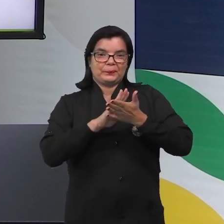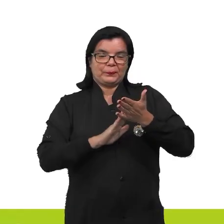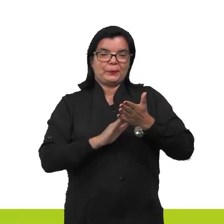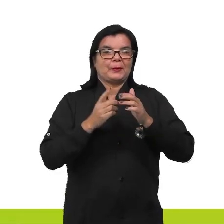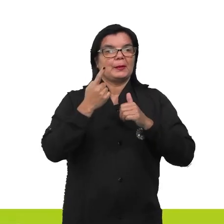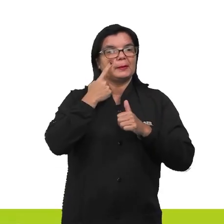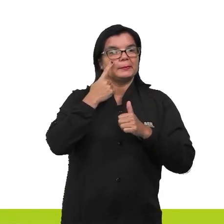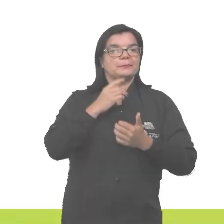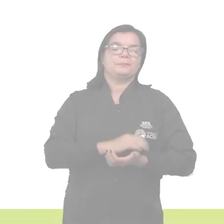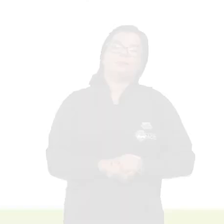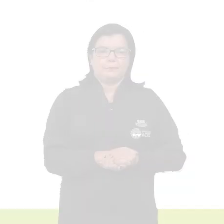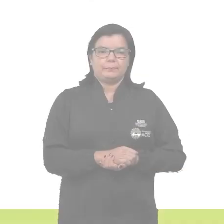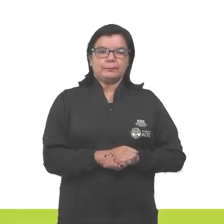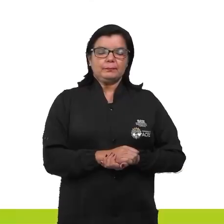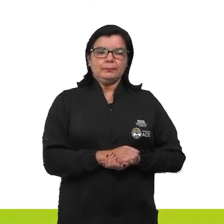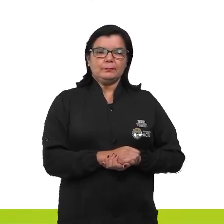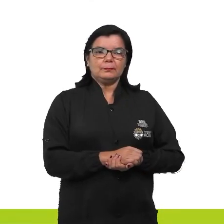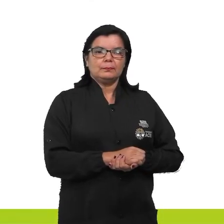atividade. Acompanha.